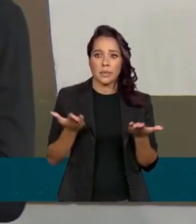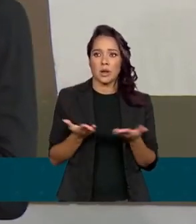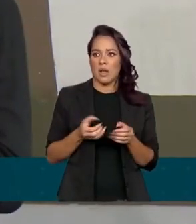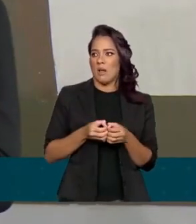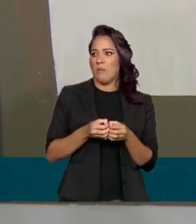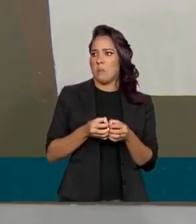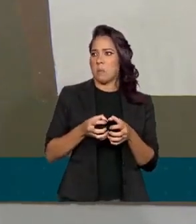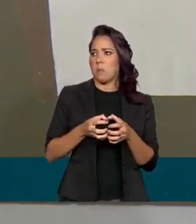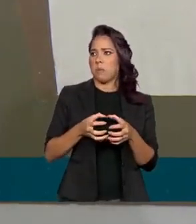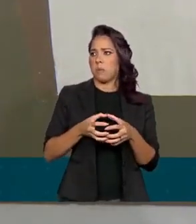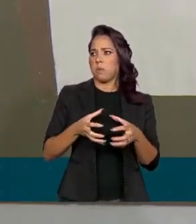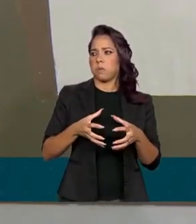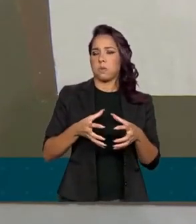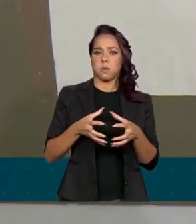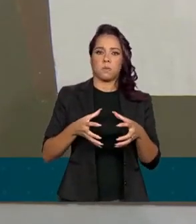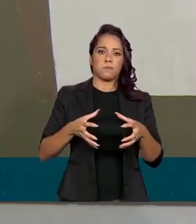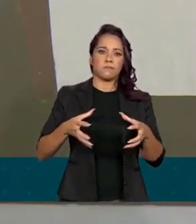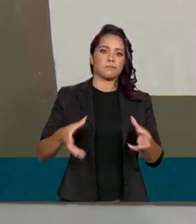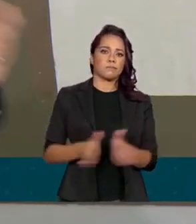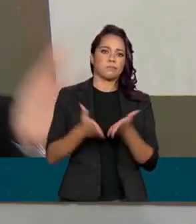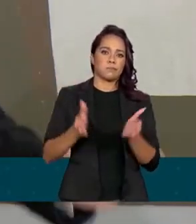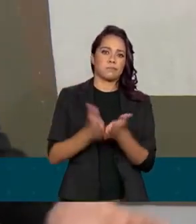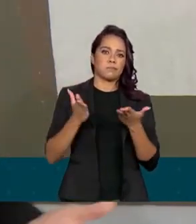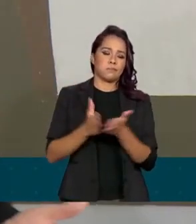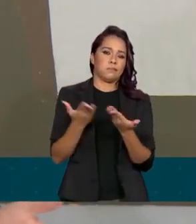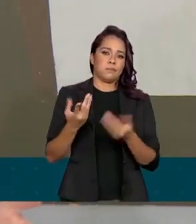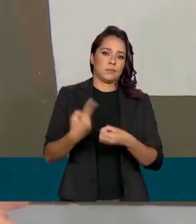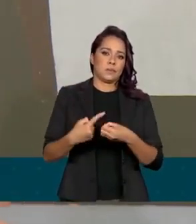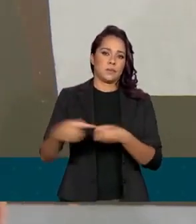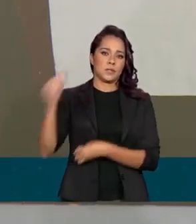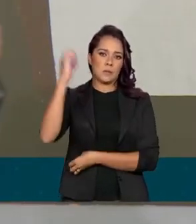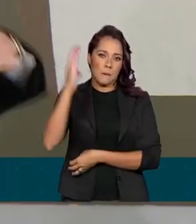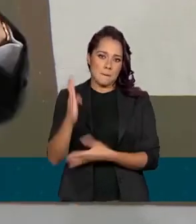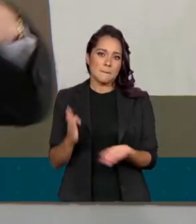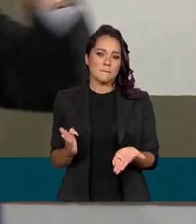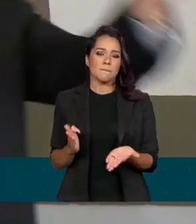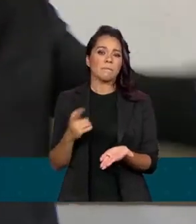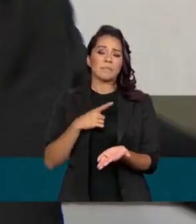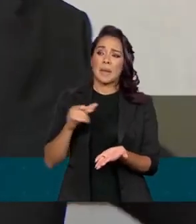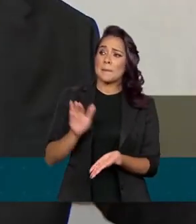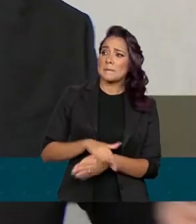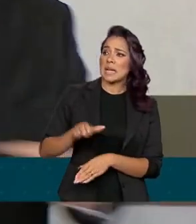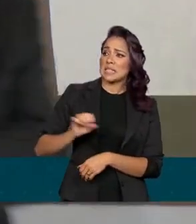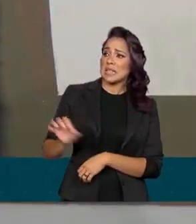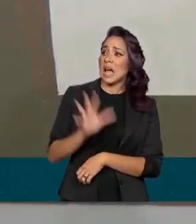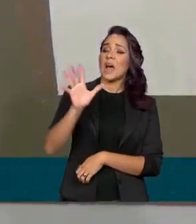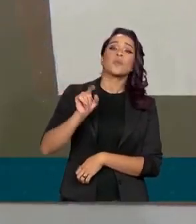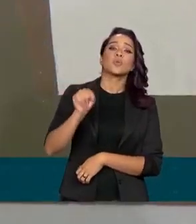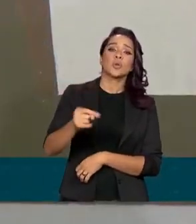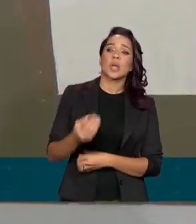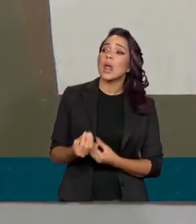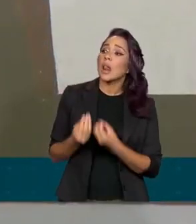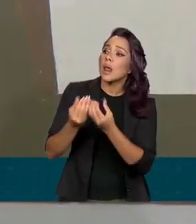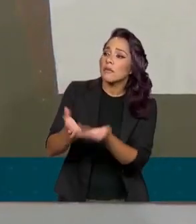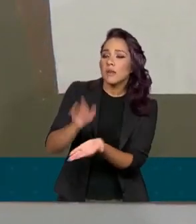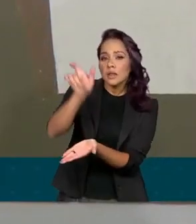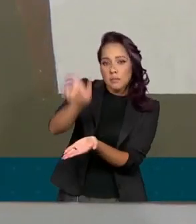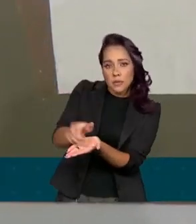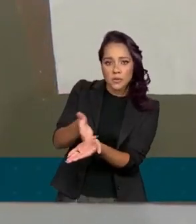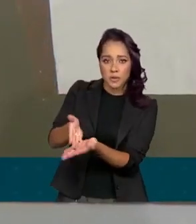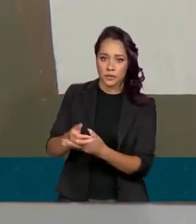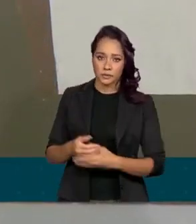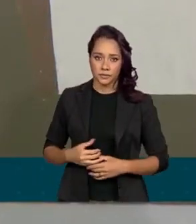inchando e inflando a pobreza nas grandes metrópoles brasileiras, que custa muito mais caro do que levar o benefício até